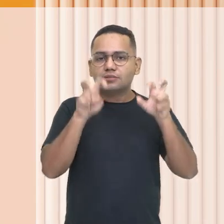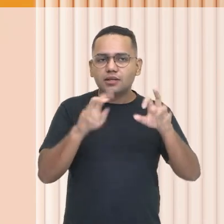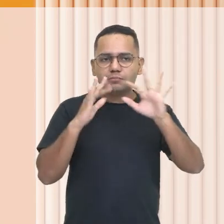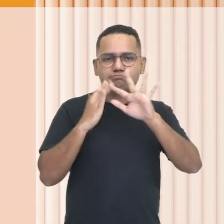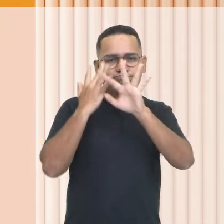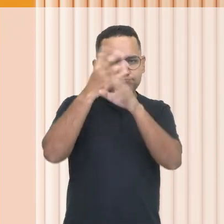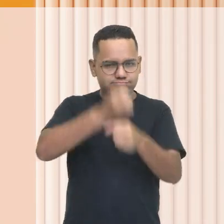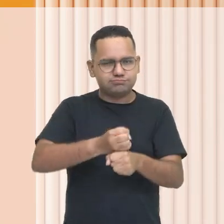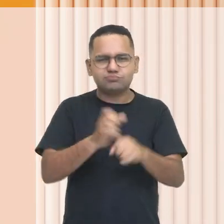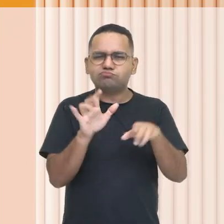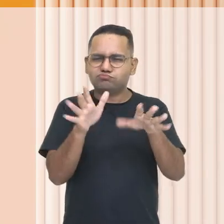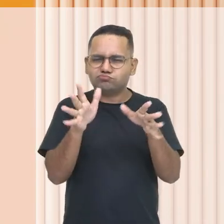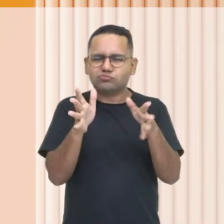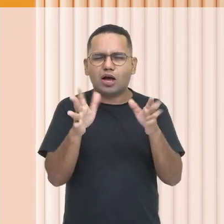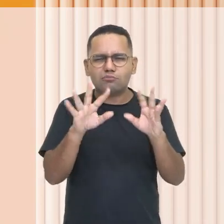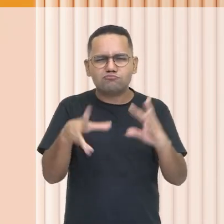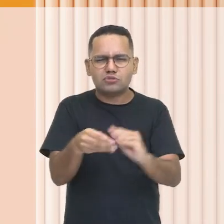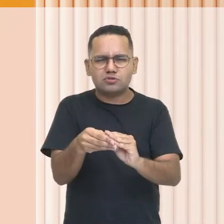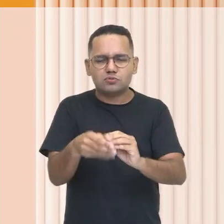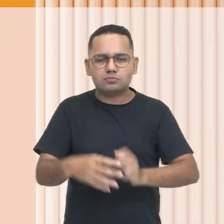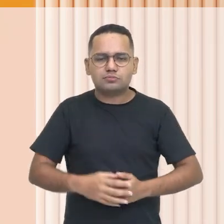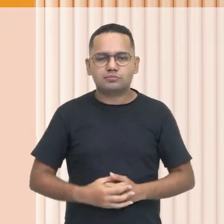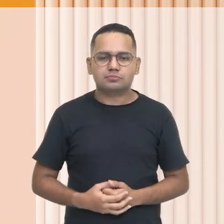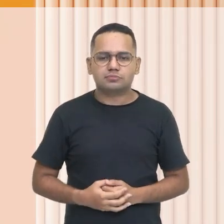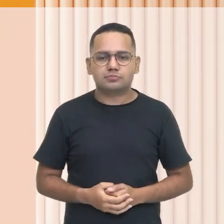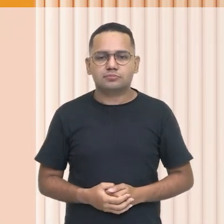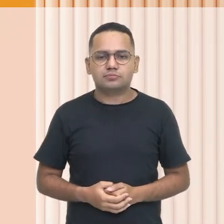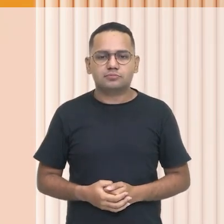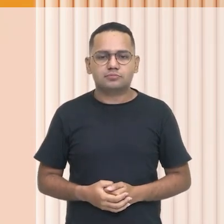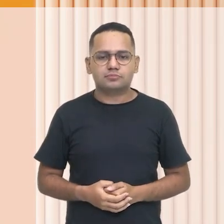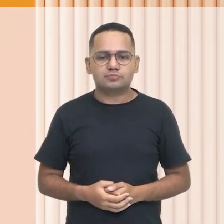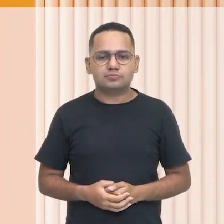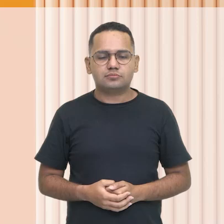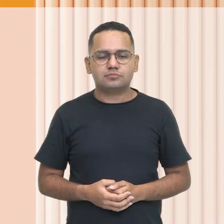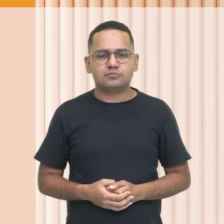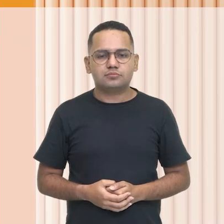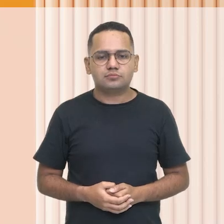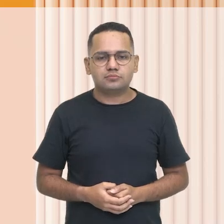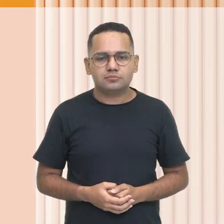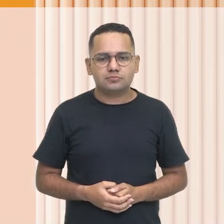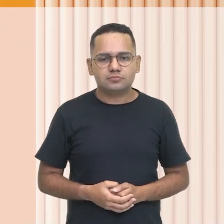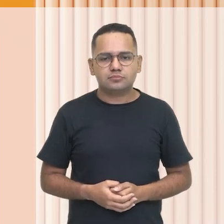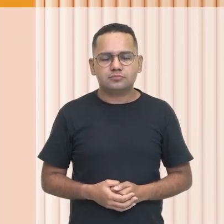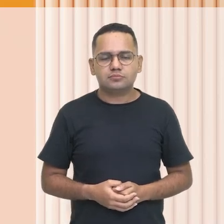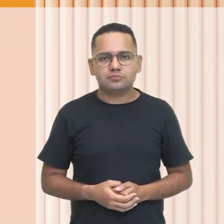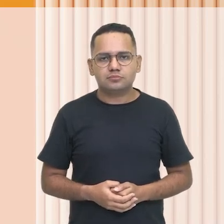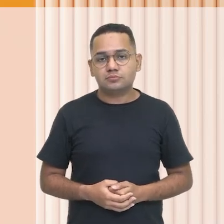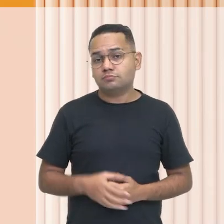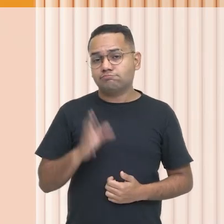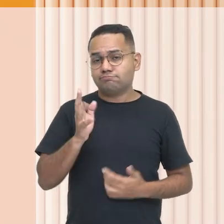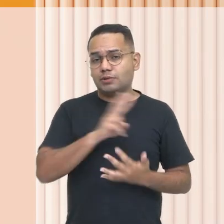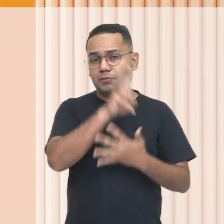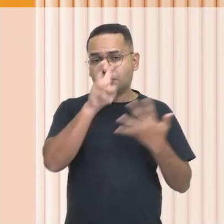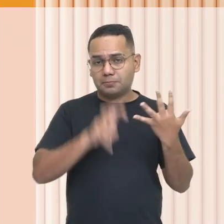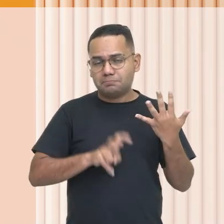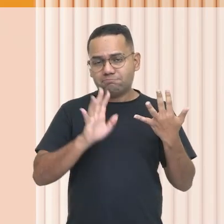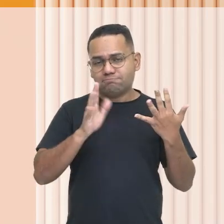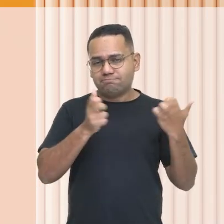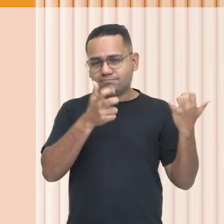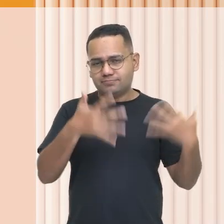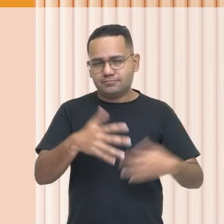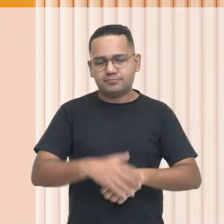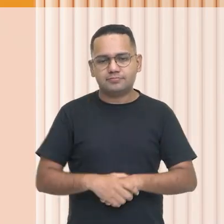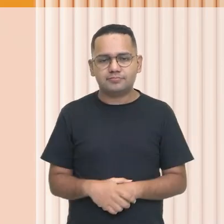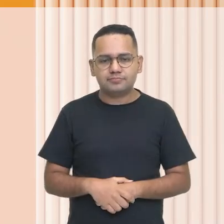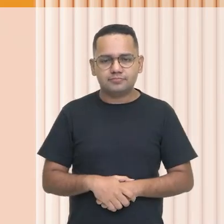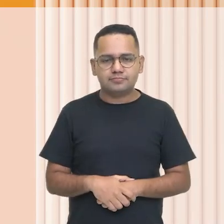revisita, né, esse processo de passar novamente por algumas informações do Egito Antigo